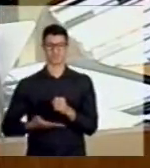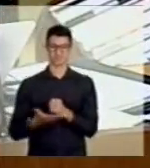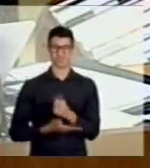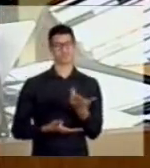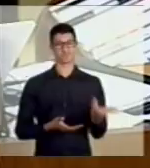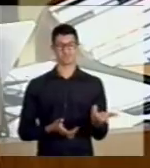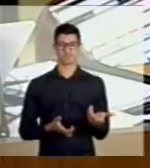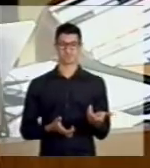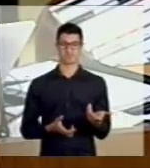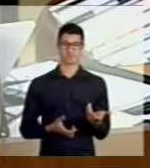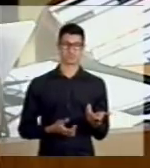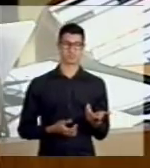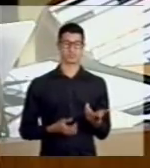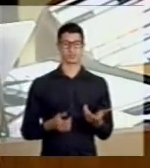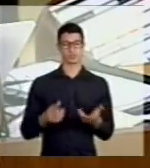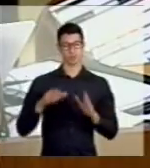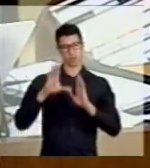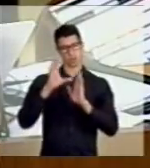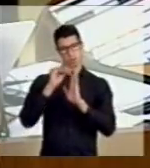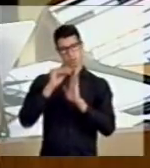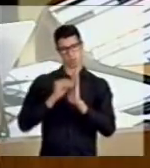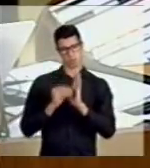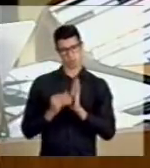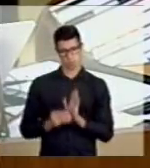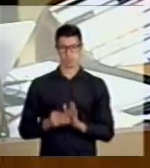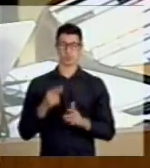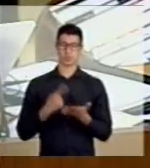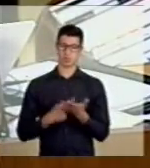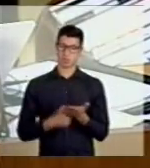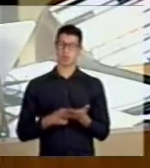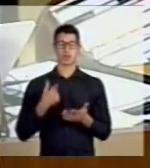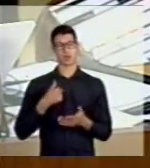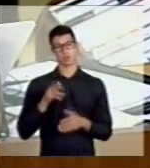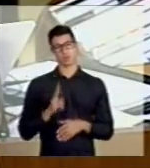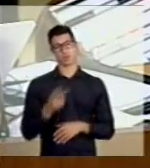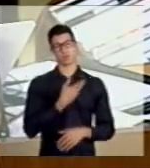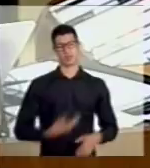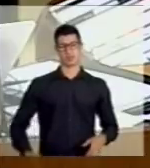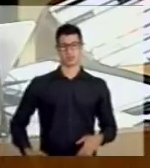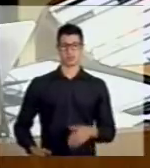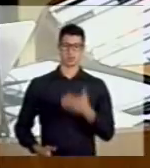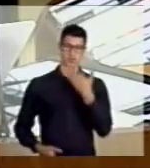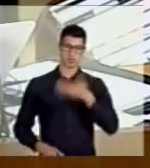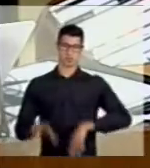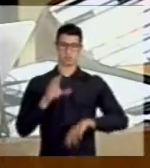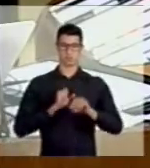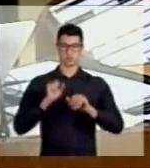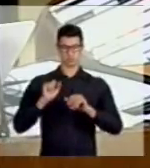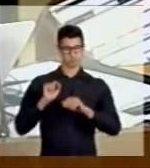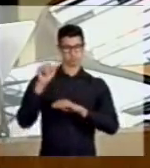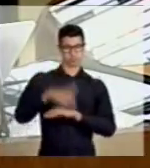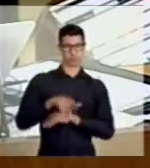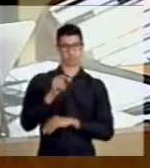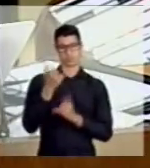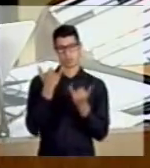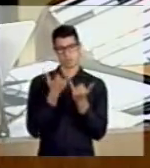fundamentalmente o conteúdo do acordo. Eu prossigo, senhor presidente, e buscarei saltar aquilo que